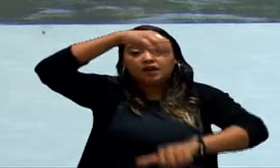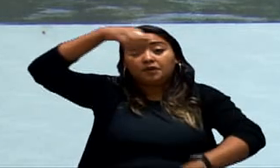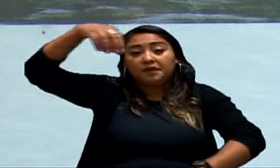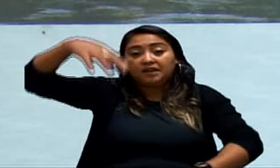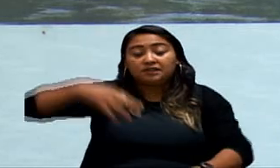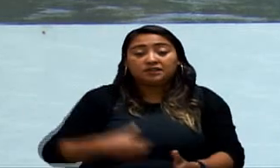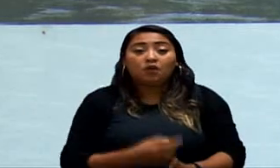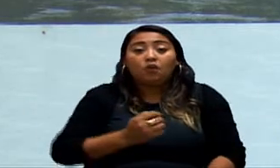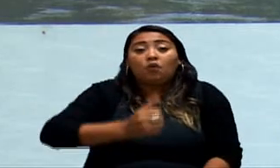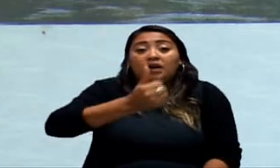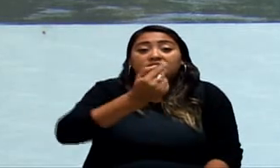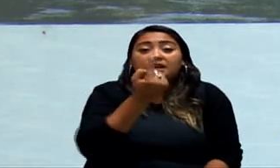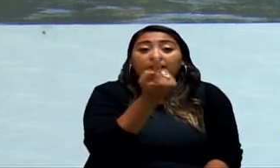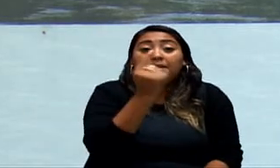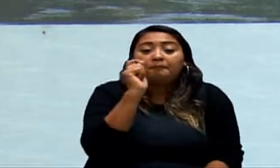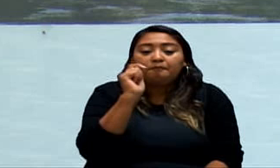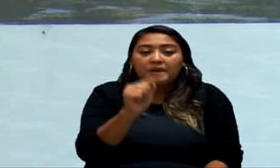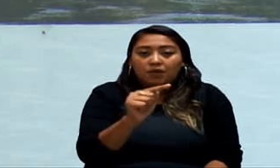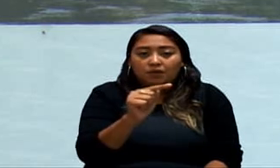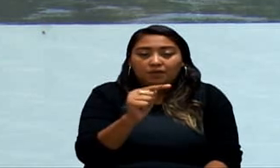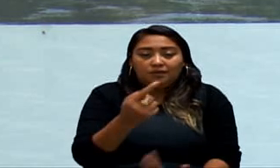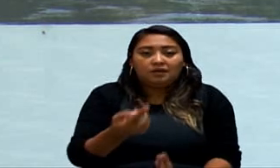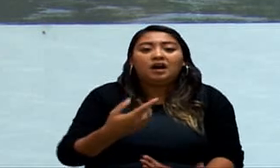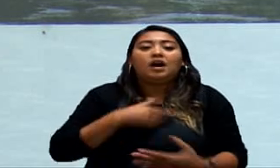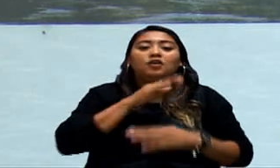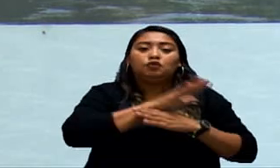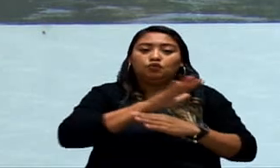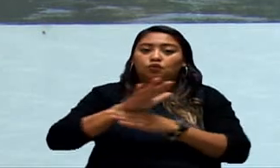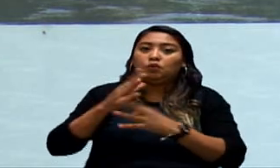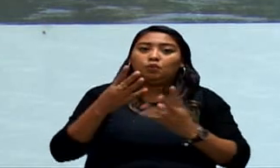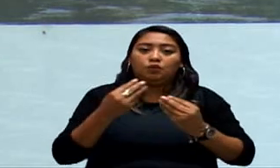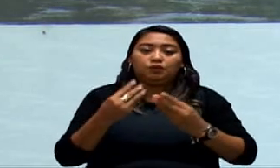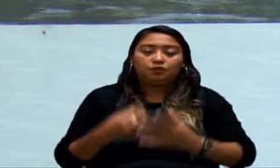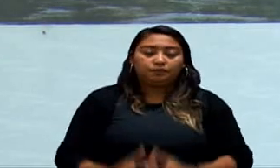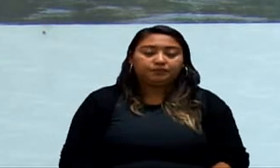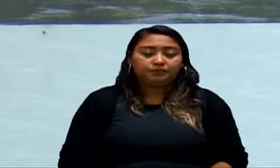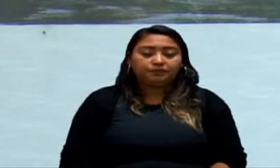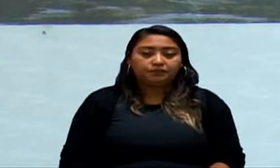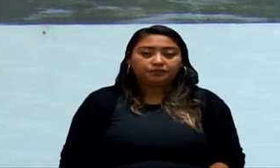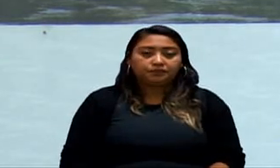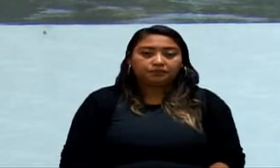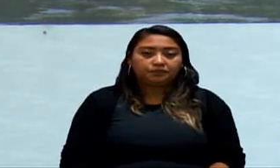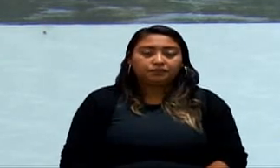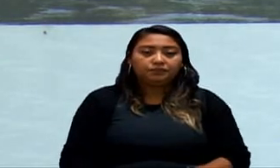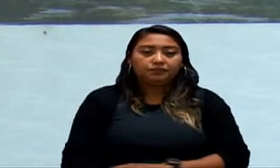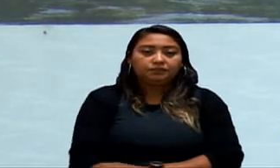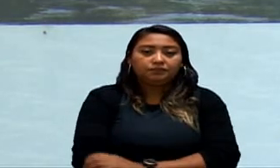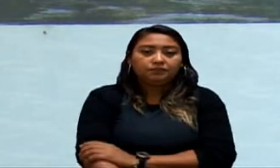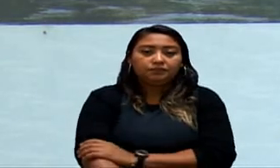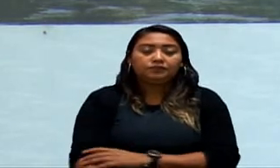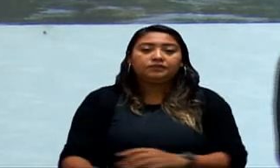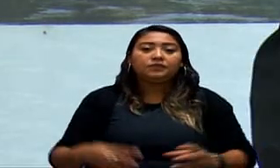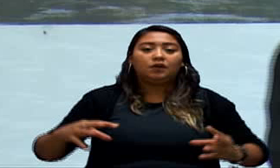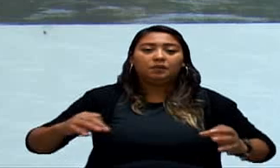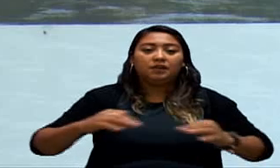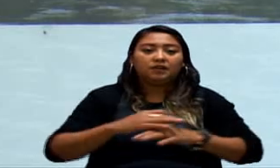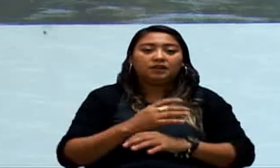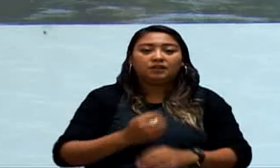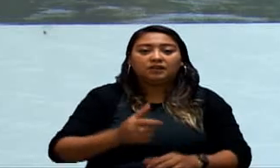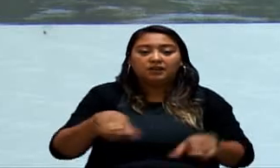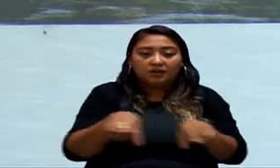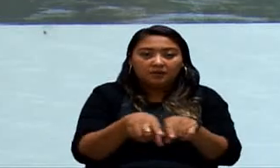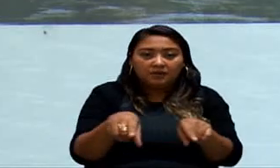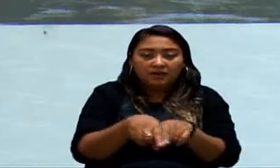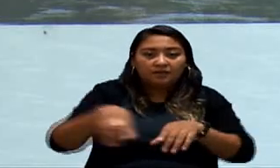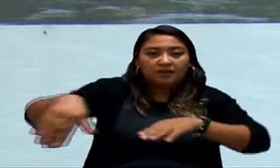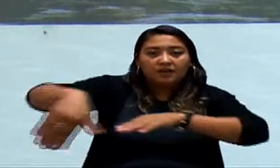São quase 1.000 pontos de luz. Isso ajuda muito. Aí, complementando também o que falta da Avenida